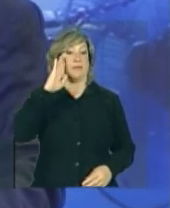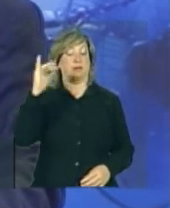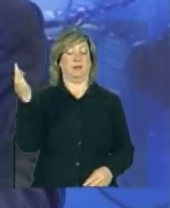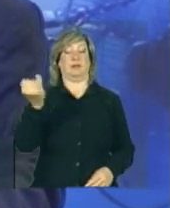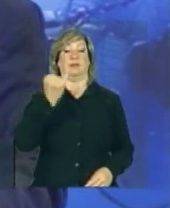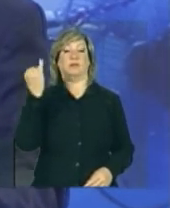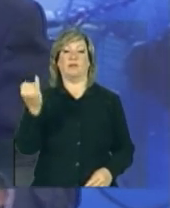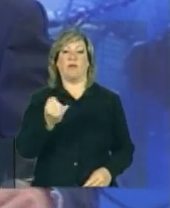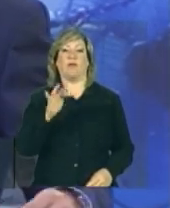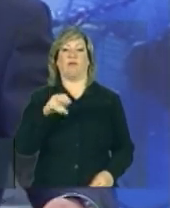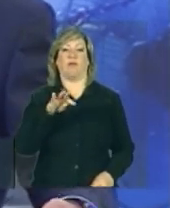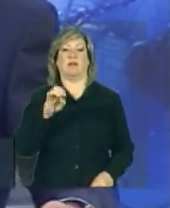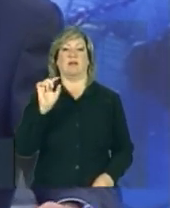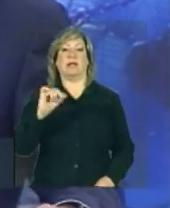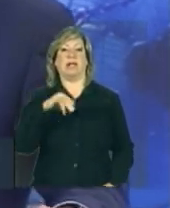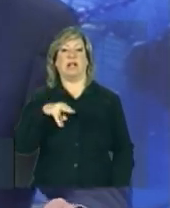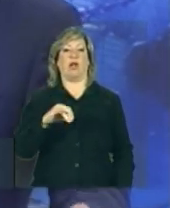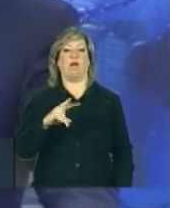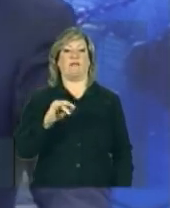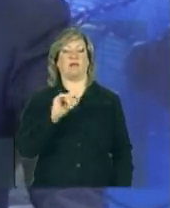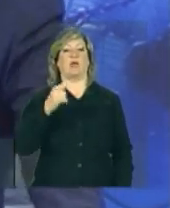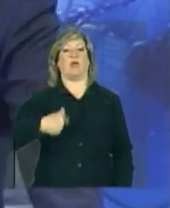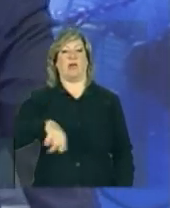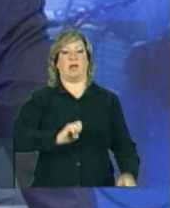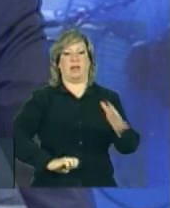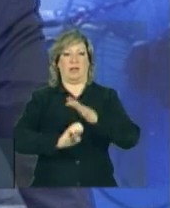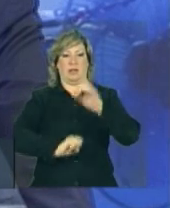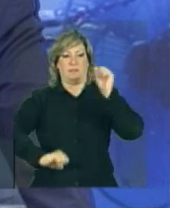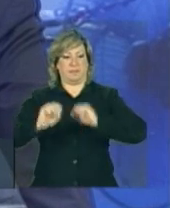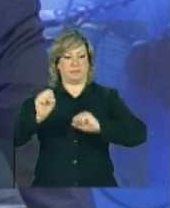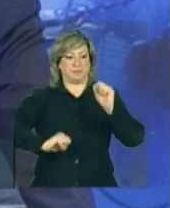é uma das grandes fontes de inovação da nossa empresa.